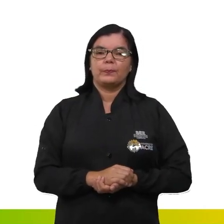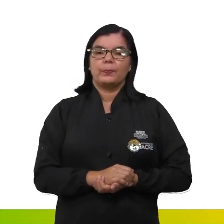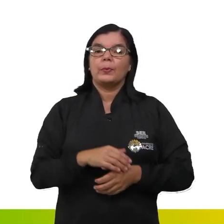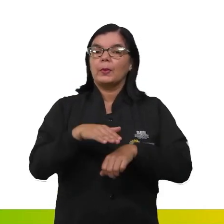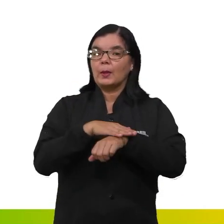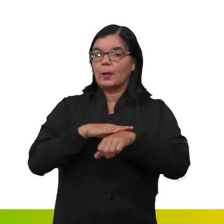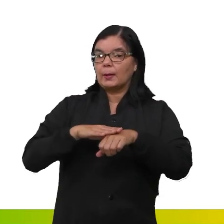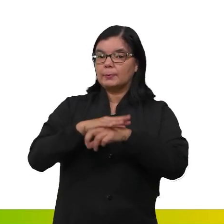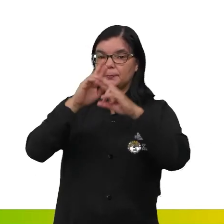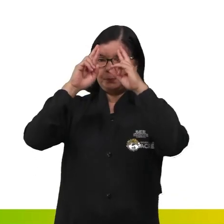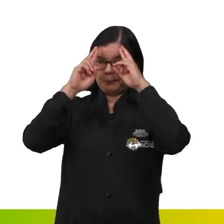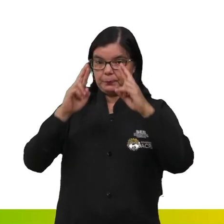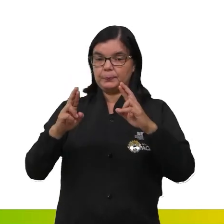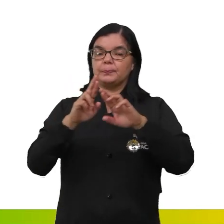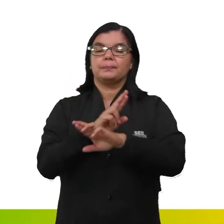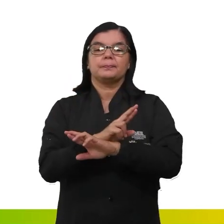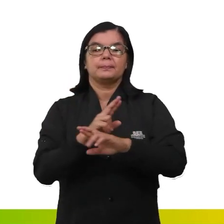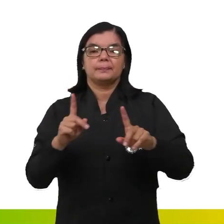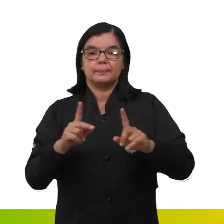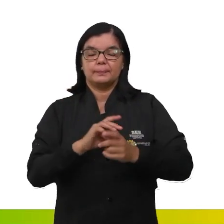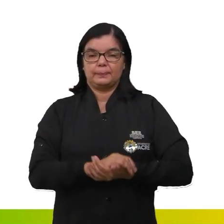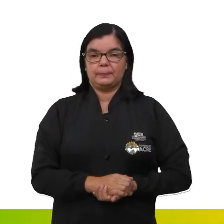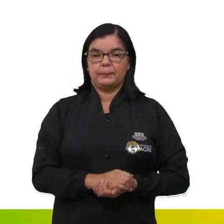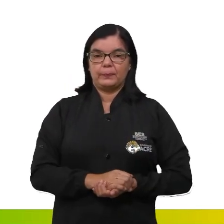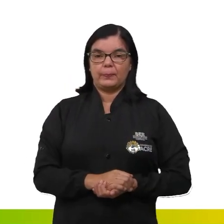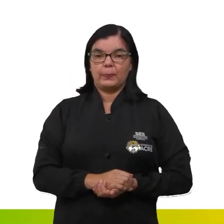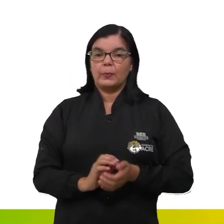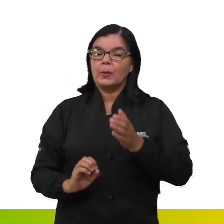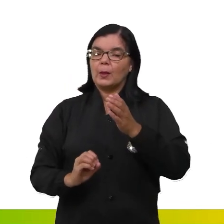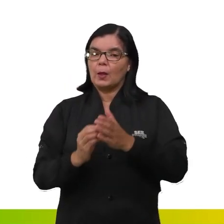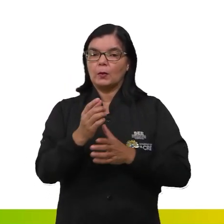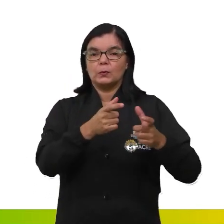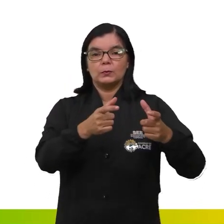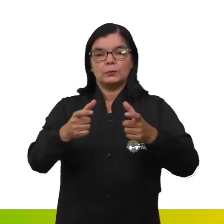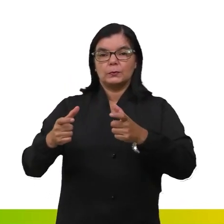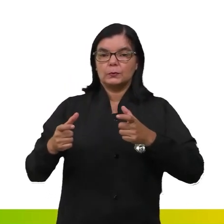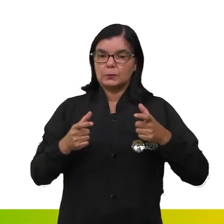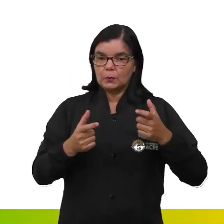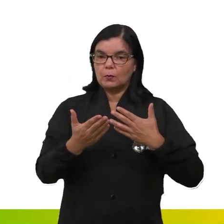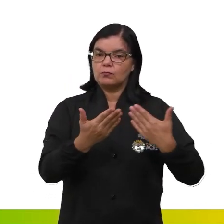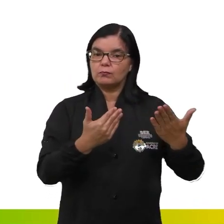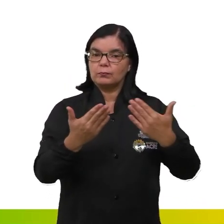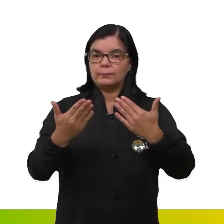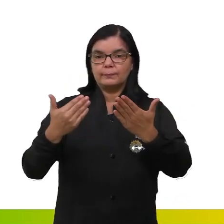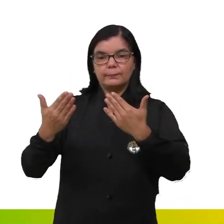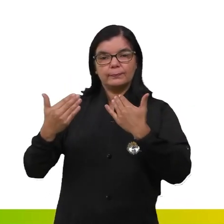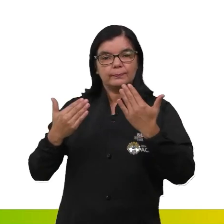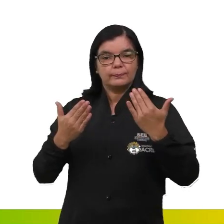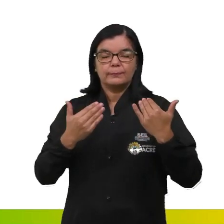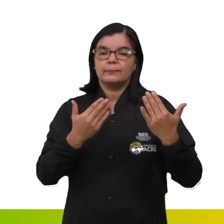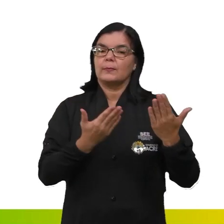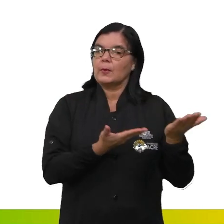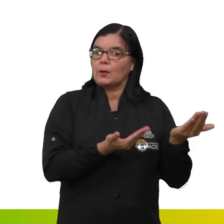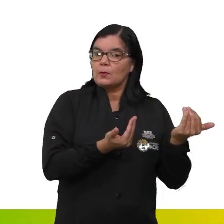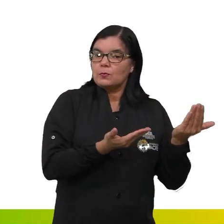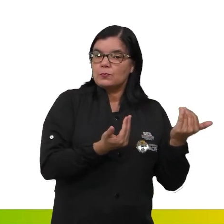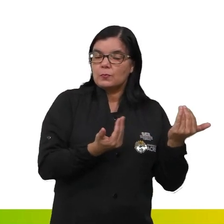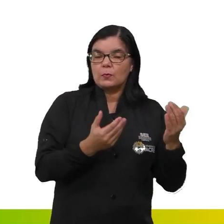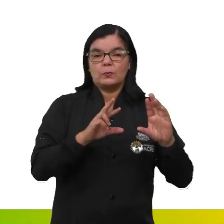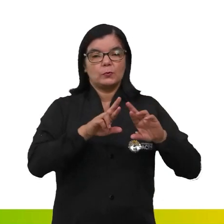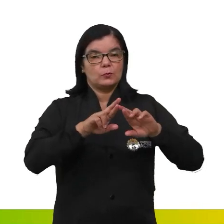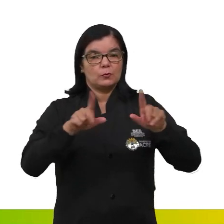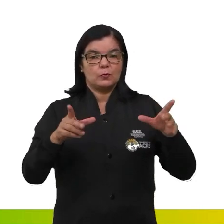Diálogo e respeito às diferenças. Então, criar espaços de diálogo e interação entre jovens de diferentes